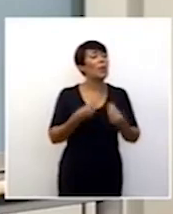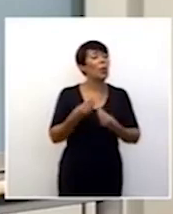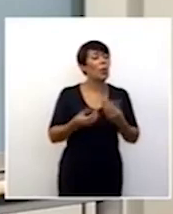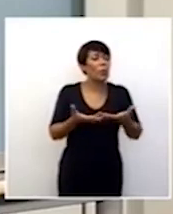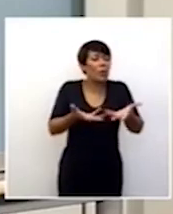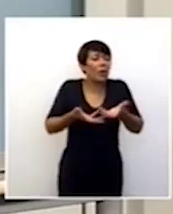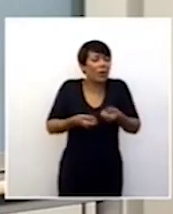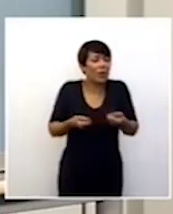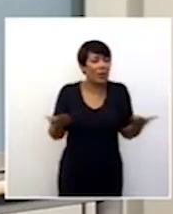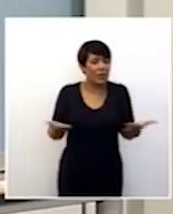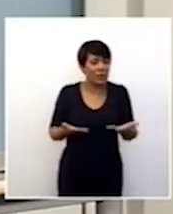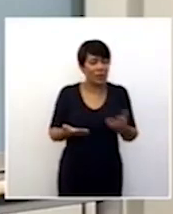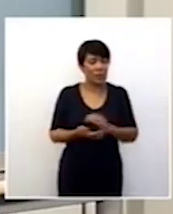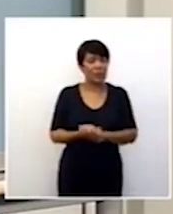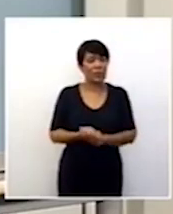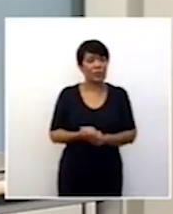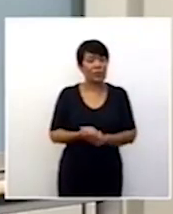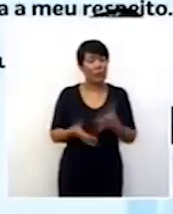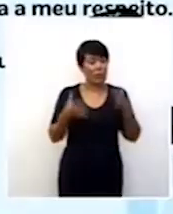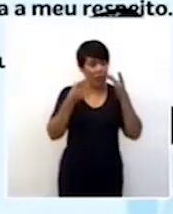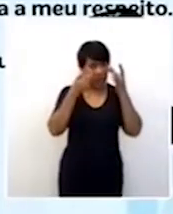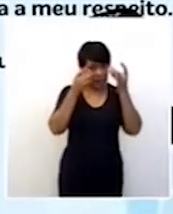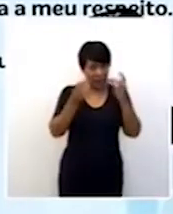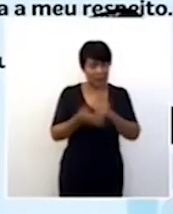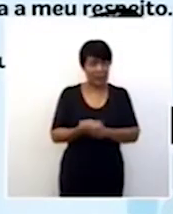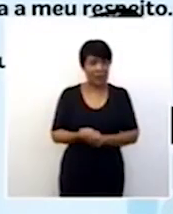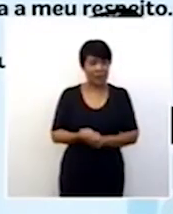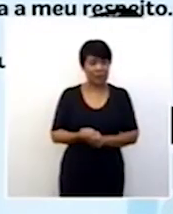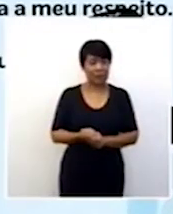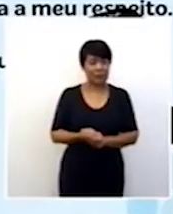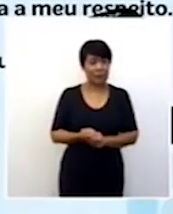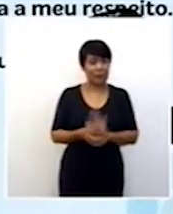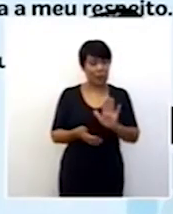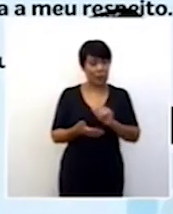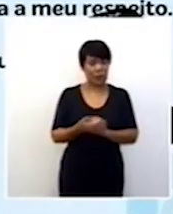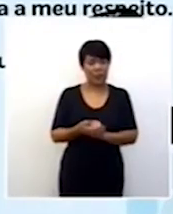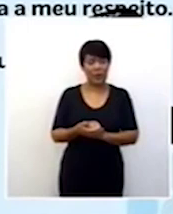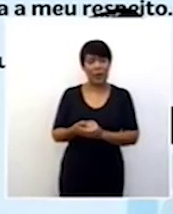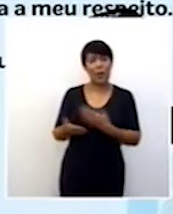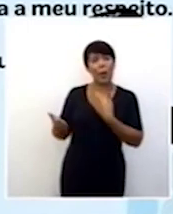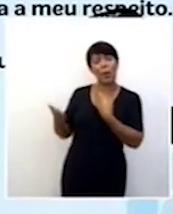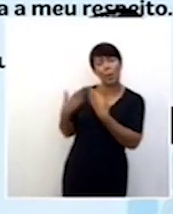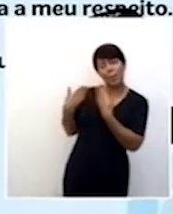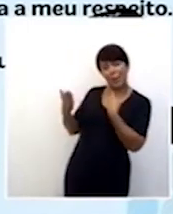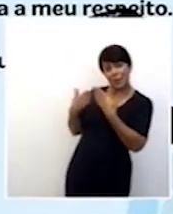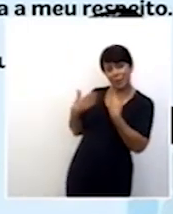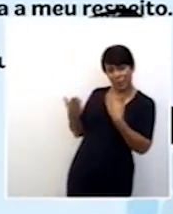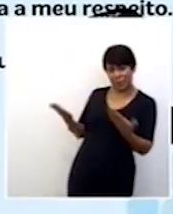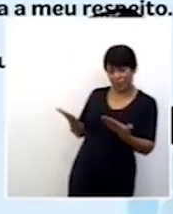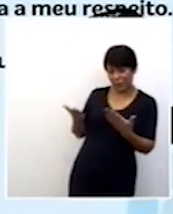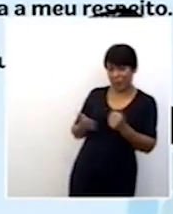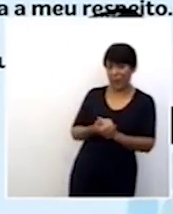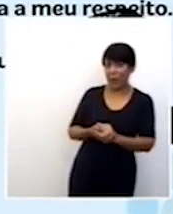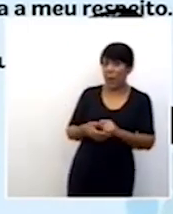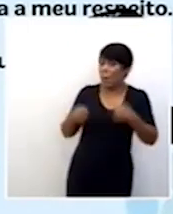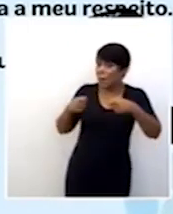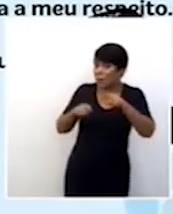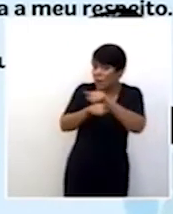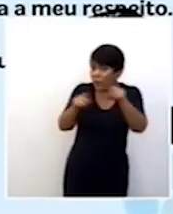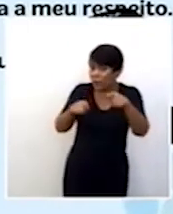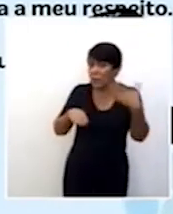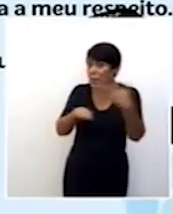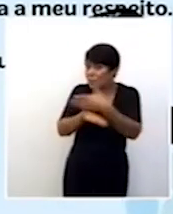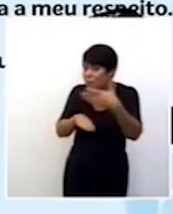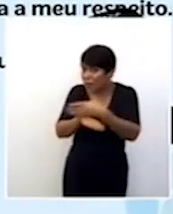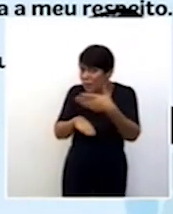de hoje? Gente, presta atenção aí na telinha. A gente vai abrir o chat agora. Essa aula exige bastante participação. Eu quero